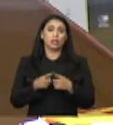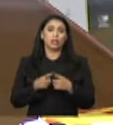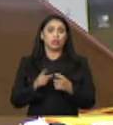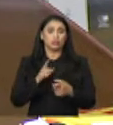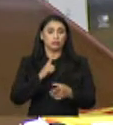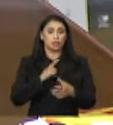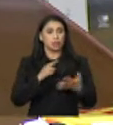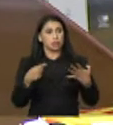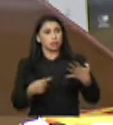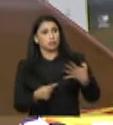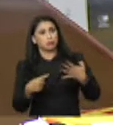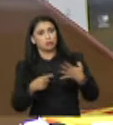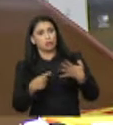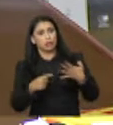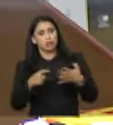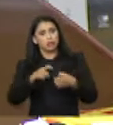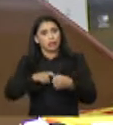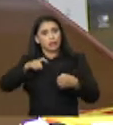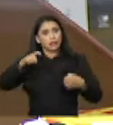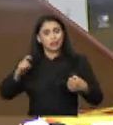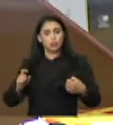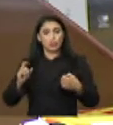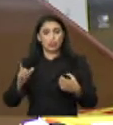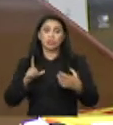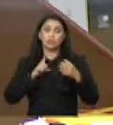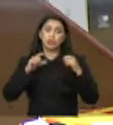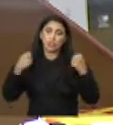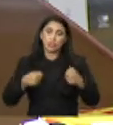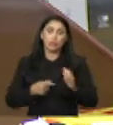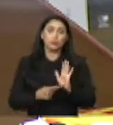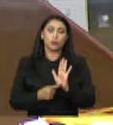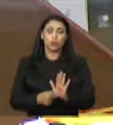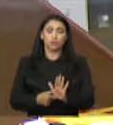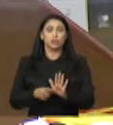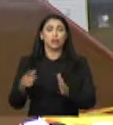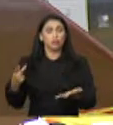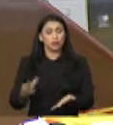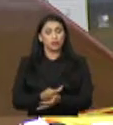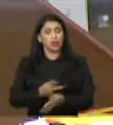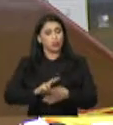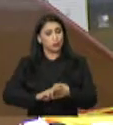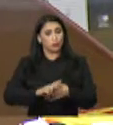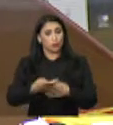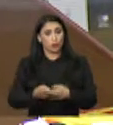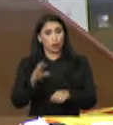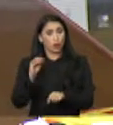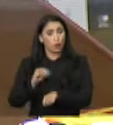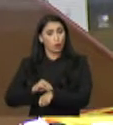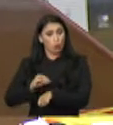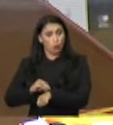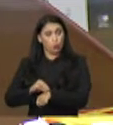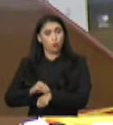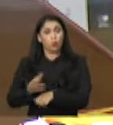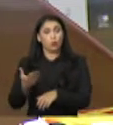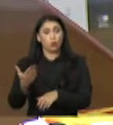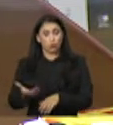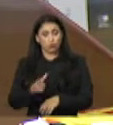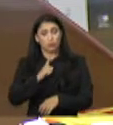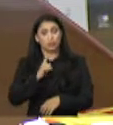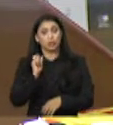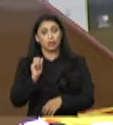das instâncias é razoável permitir a extensão dos efeitos ainda mais porque estamos a falar de culpa ontologicamente